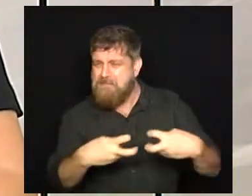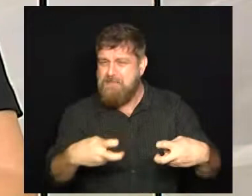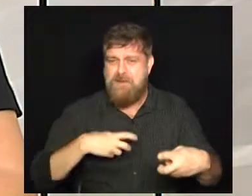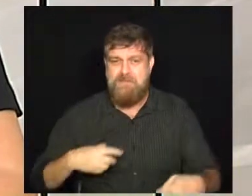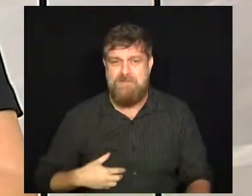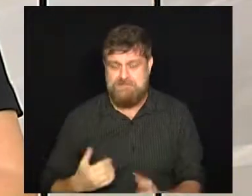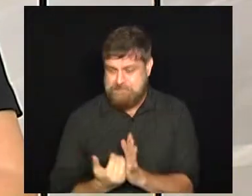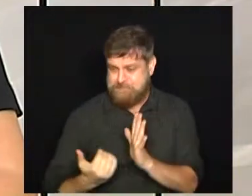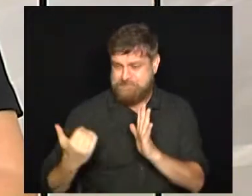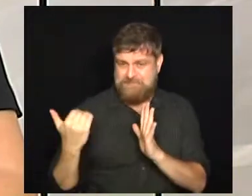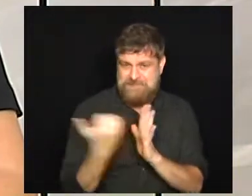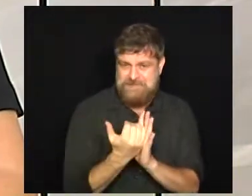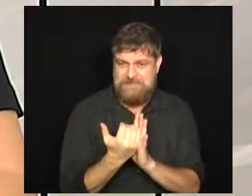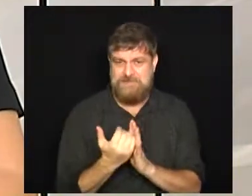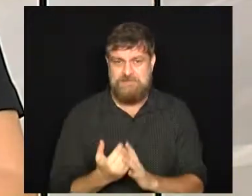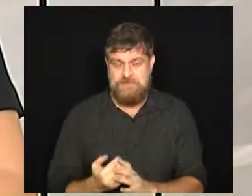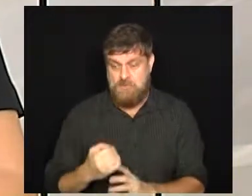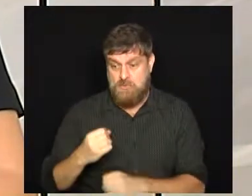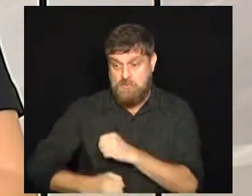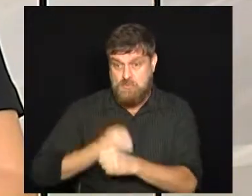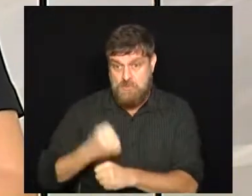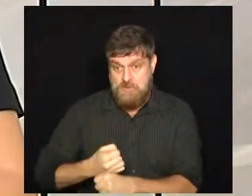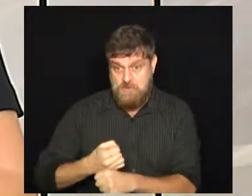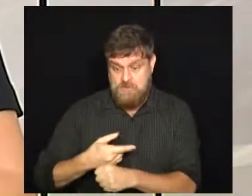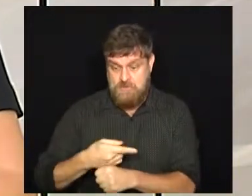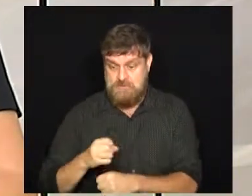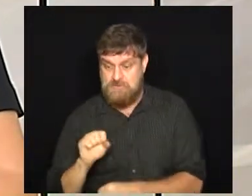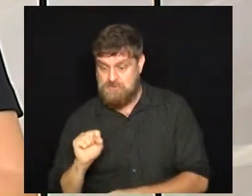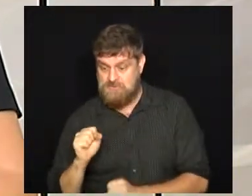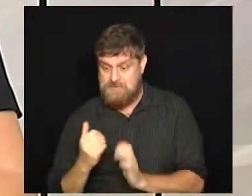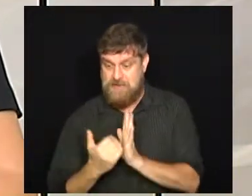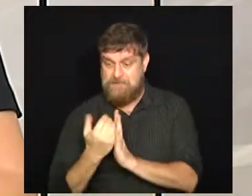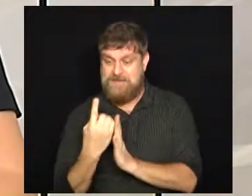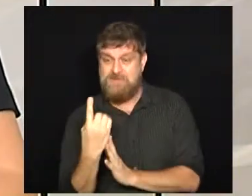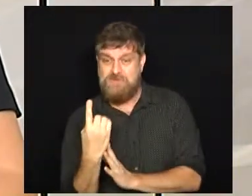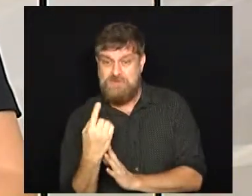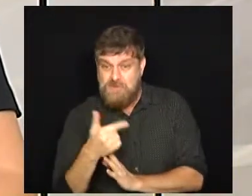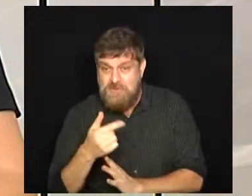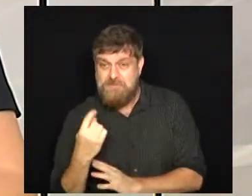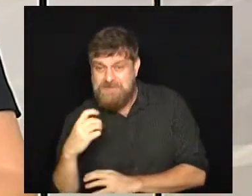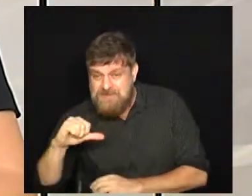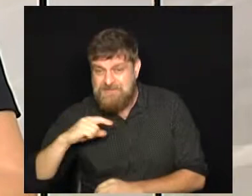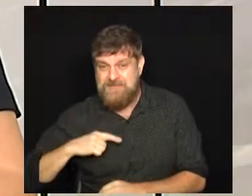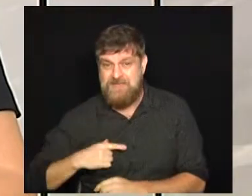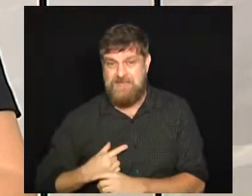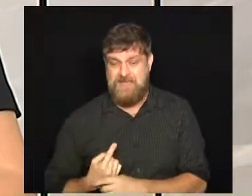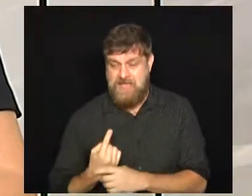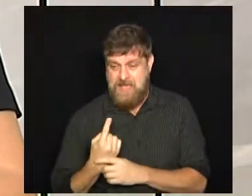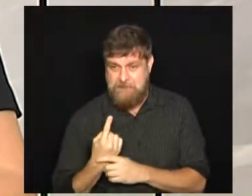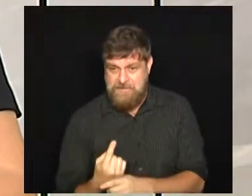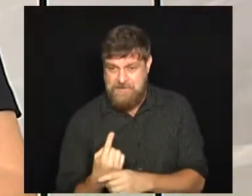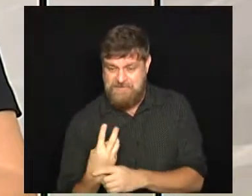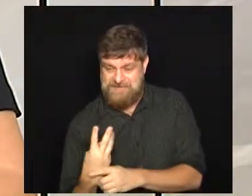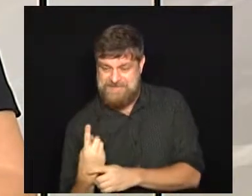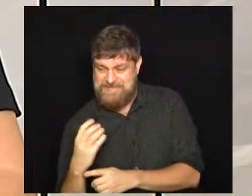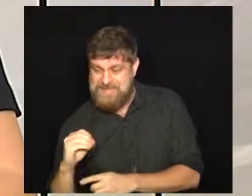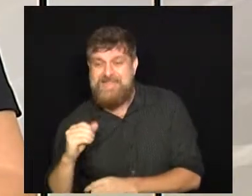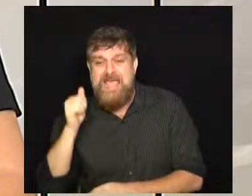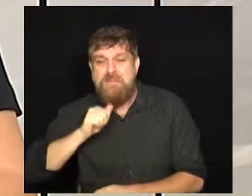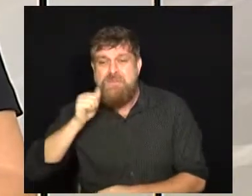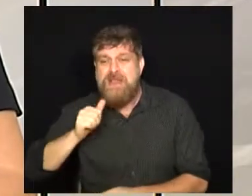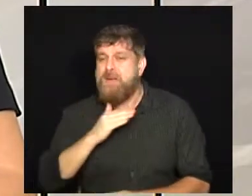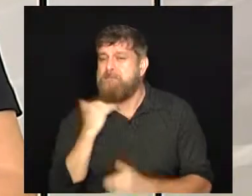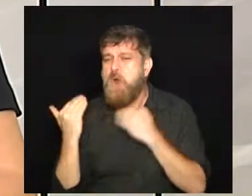de 2019, 2018 para 2019. Em 2019, foram 1.310 mulheres